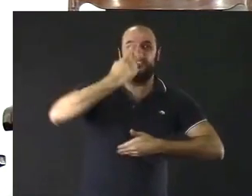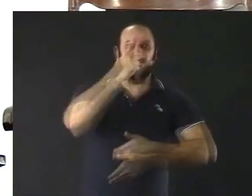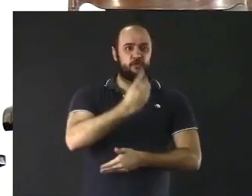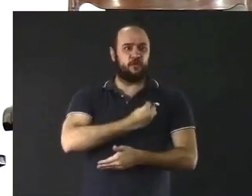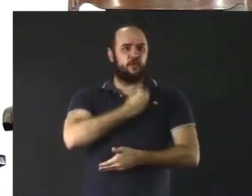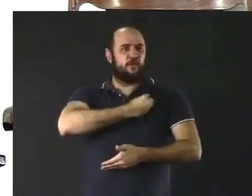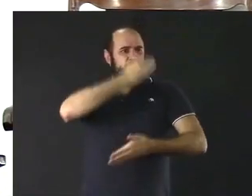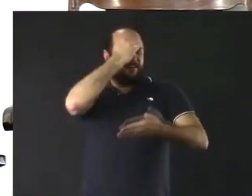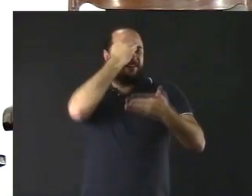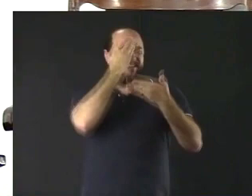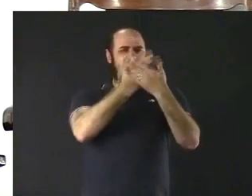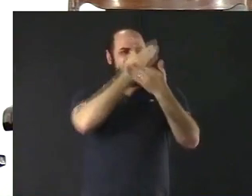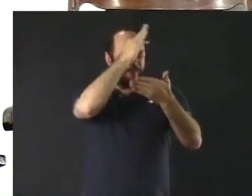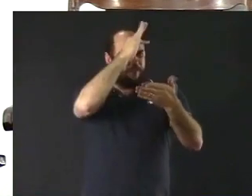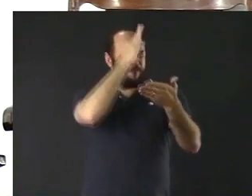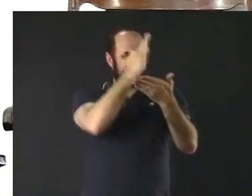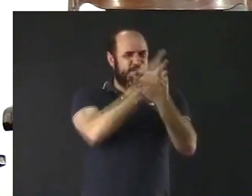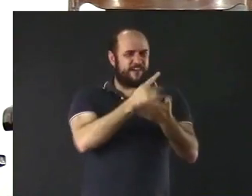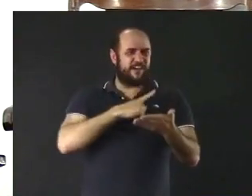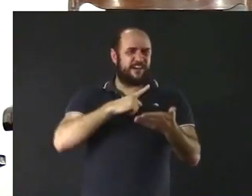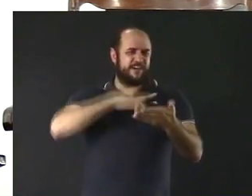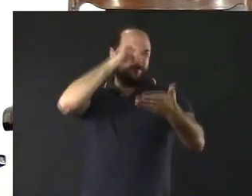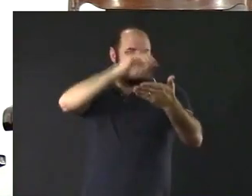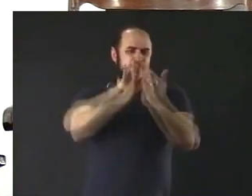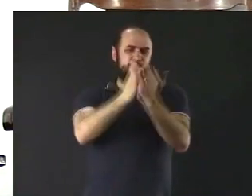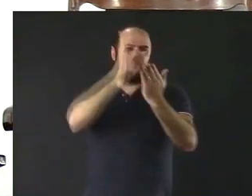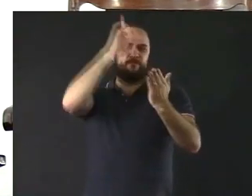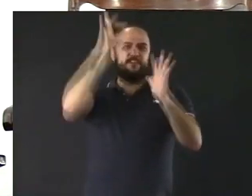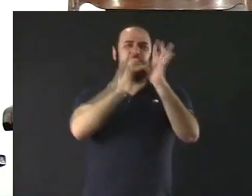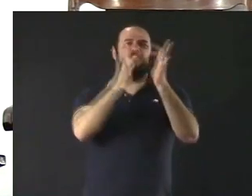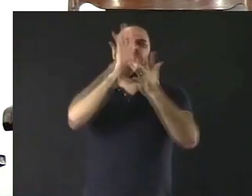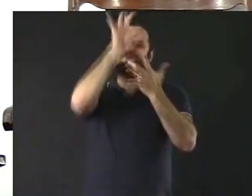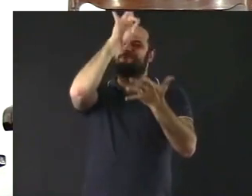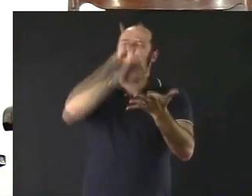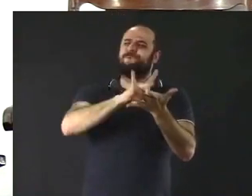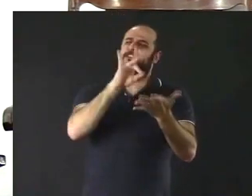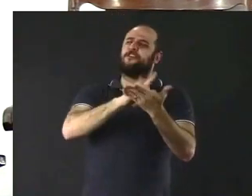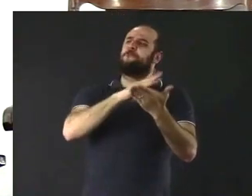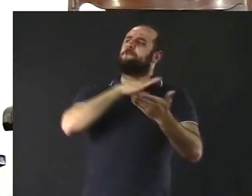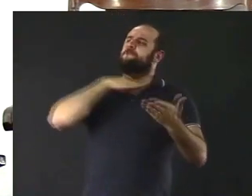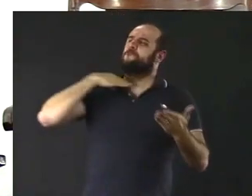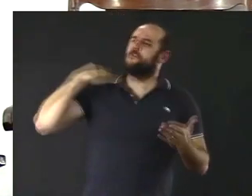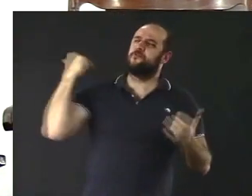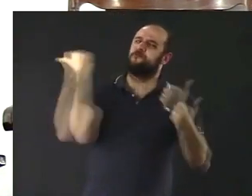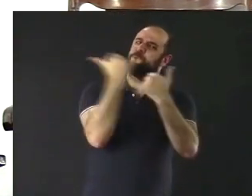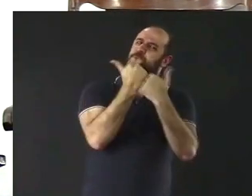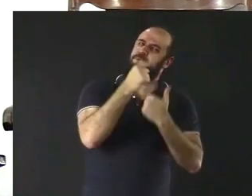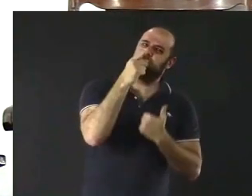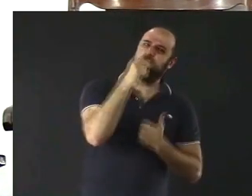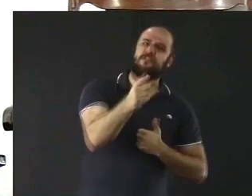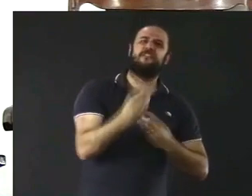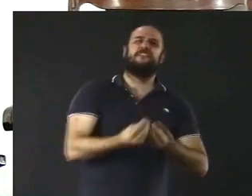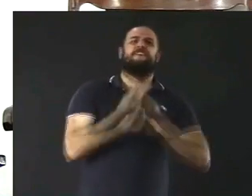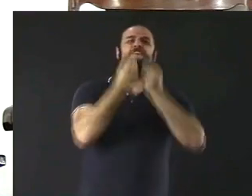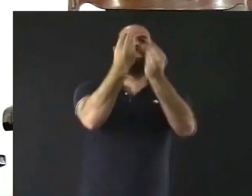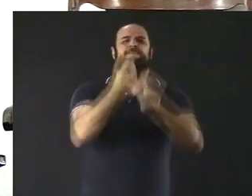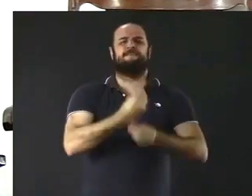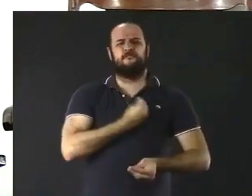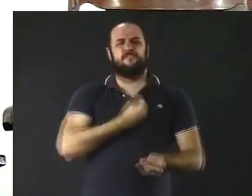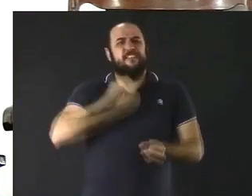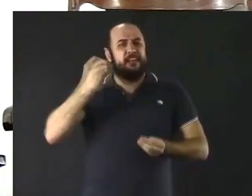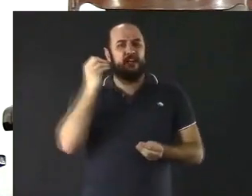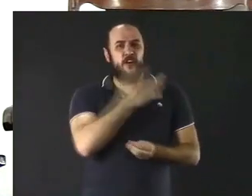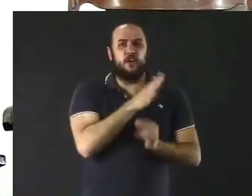a convicção e a certeza revelada na Escritura que Cristo de fato morreu em seu lugar para te dar uma nova vida, e